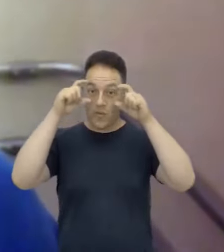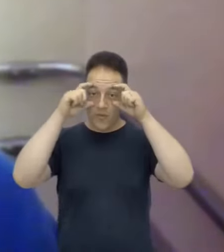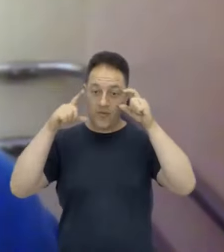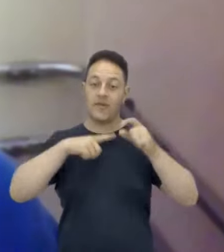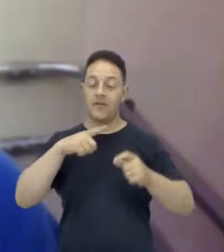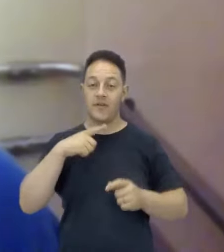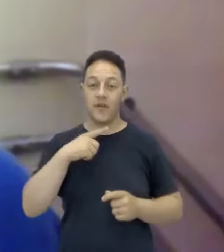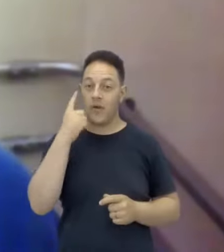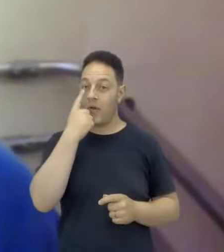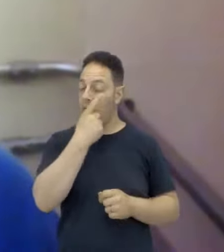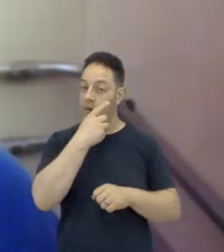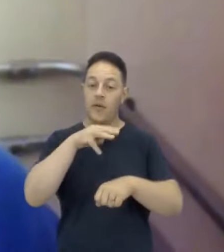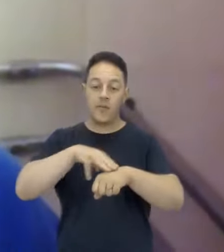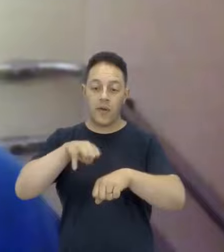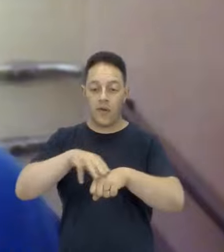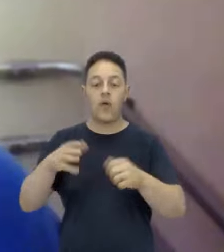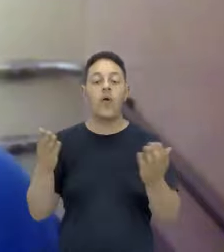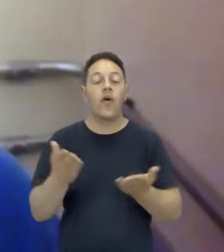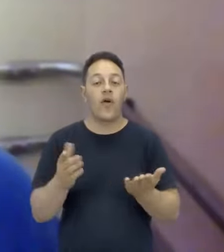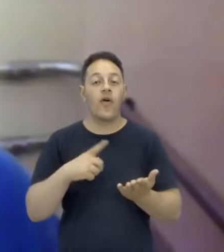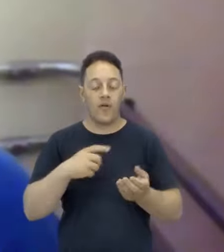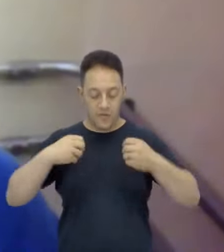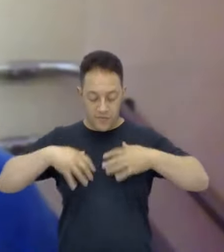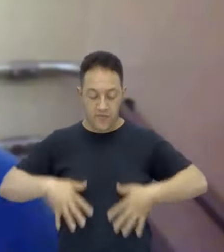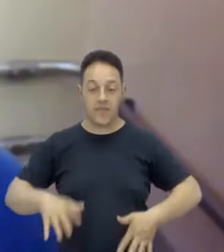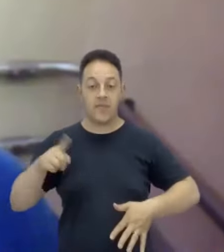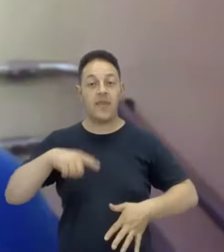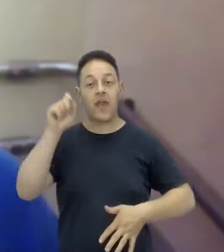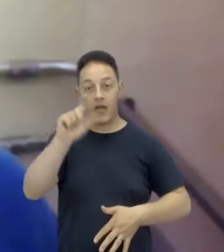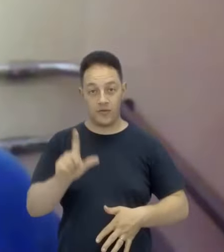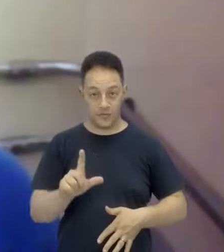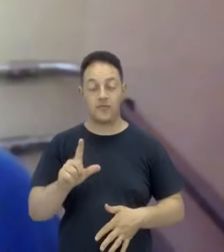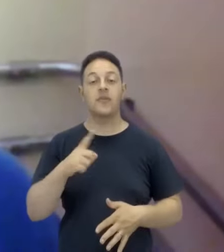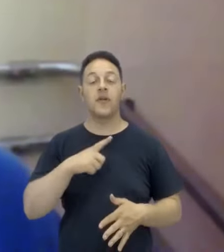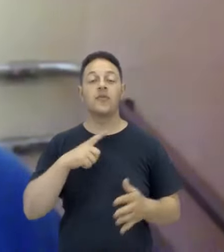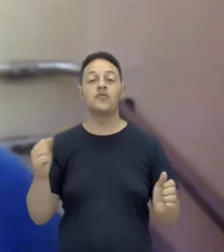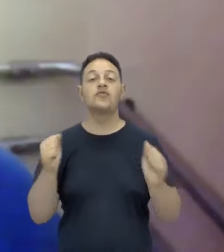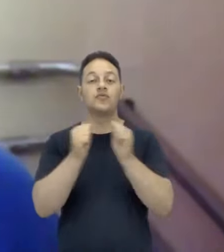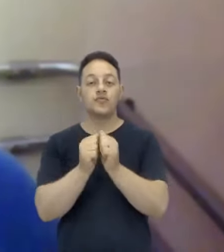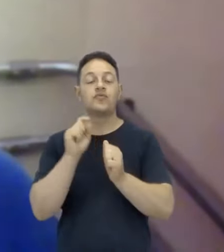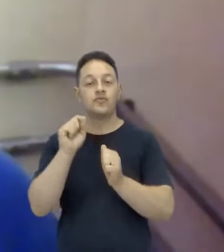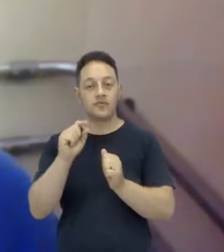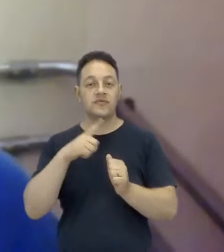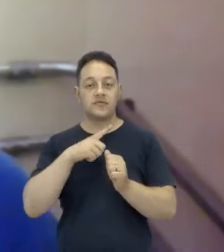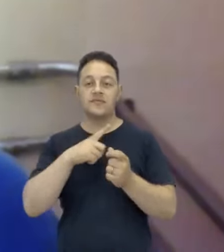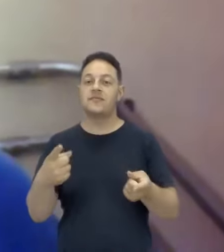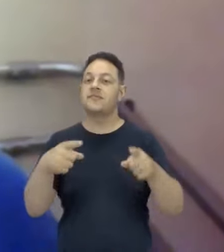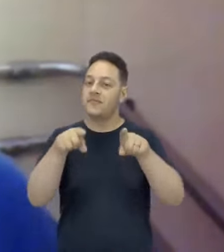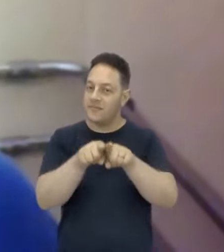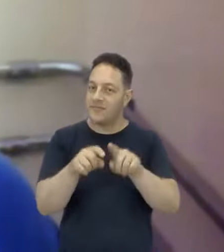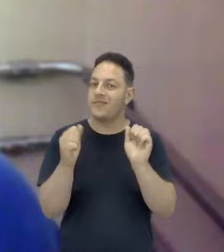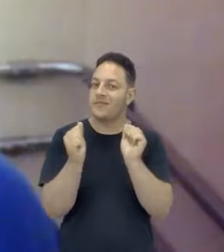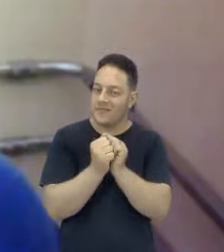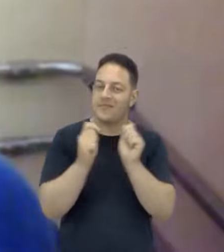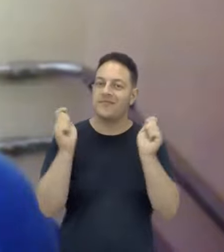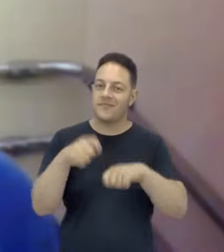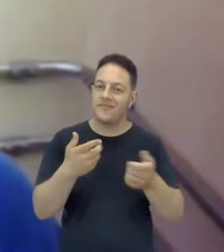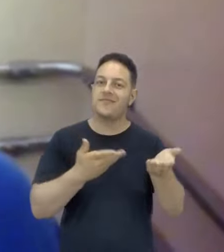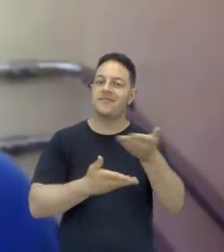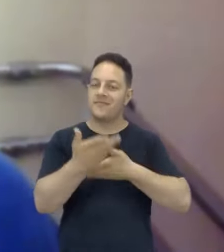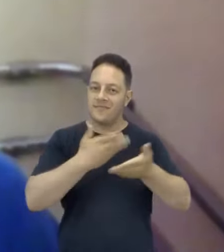olhos castanhos e hoje estou de vestido azul. E comigo, em parceria, para que possamos fazer